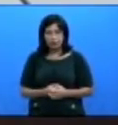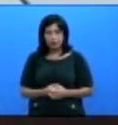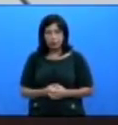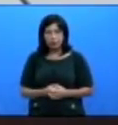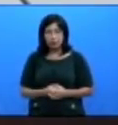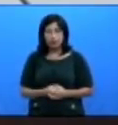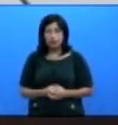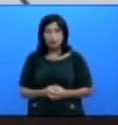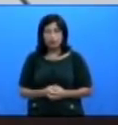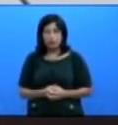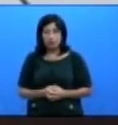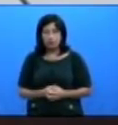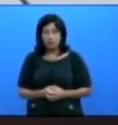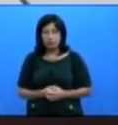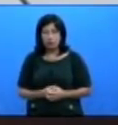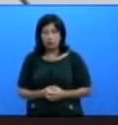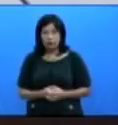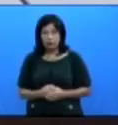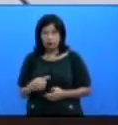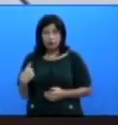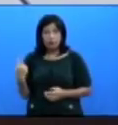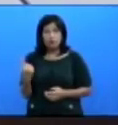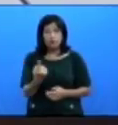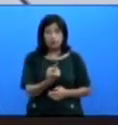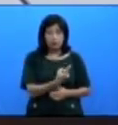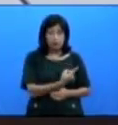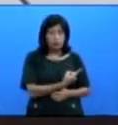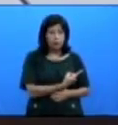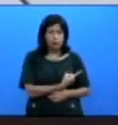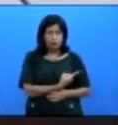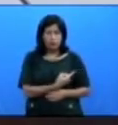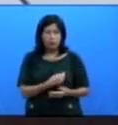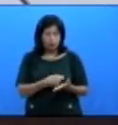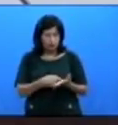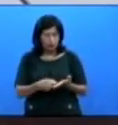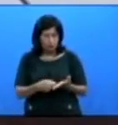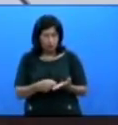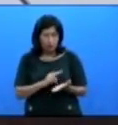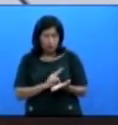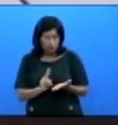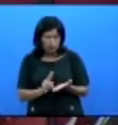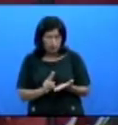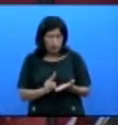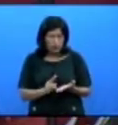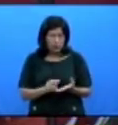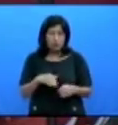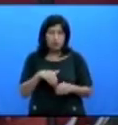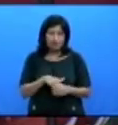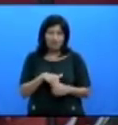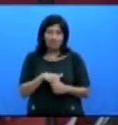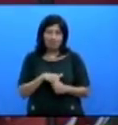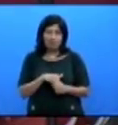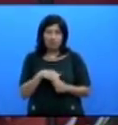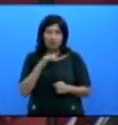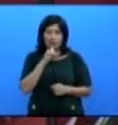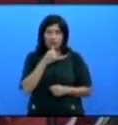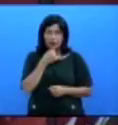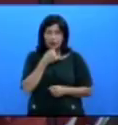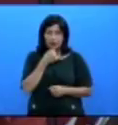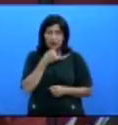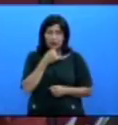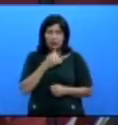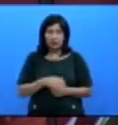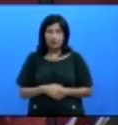doutora Tânia, né, nós, é com muito pesar que nós vamos subscrever também o voto apresentado pelo vereador